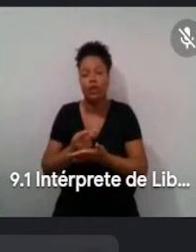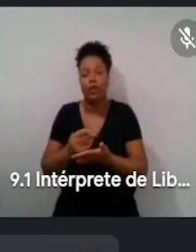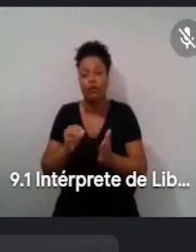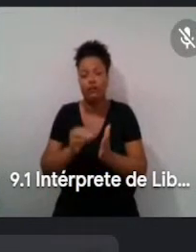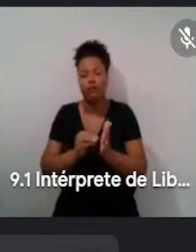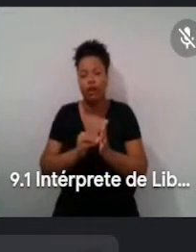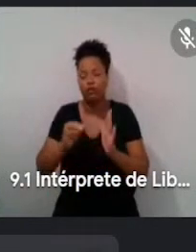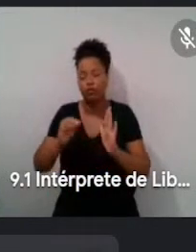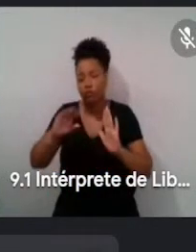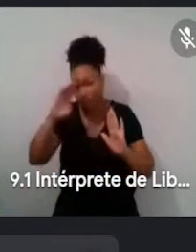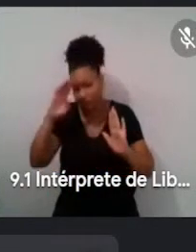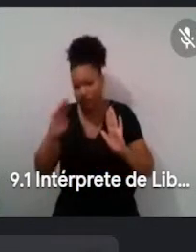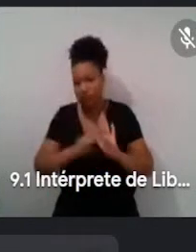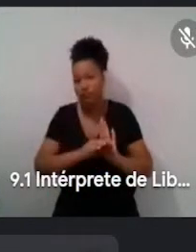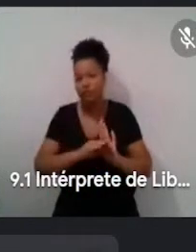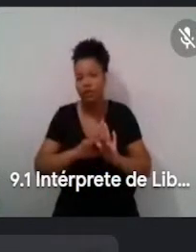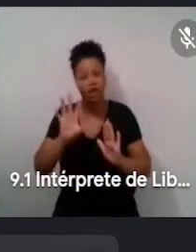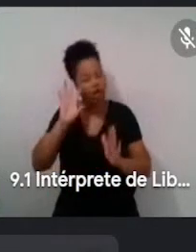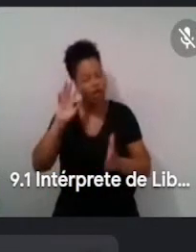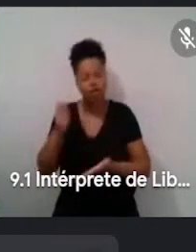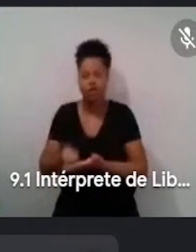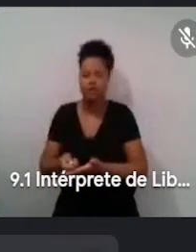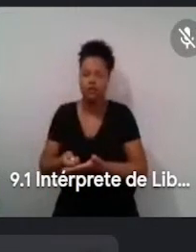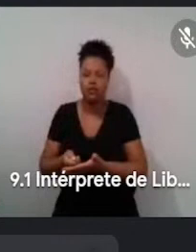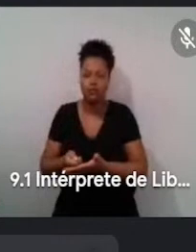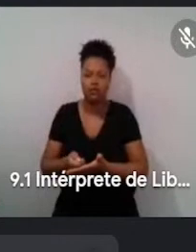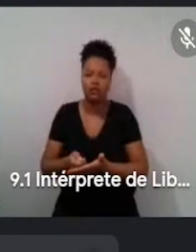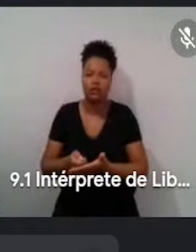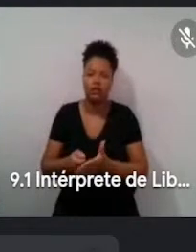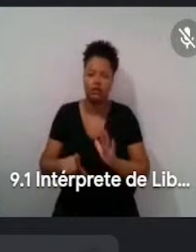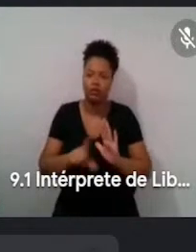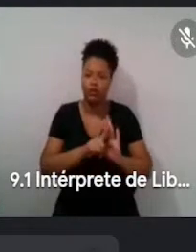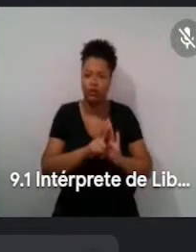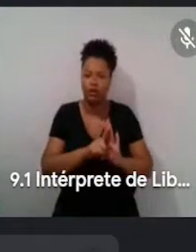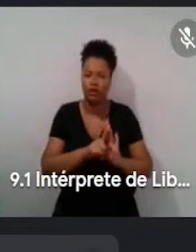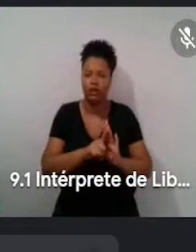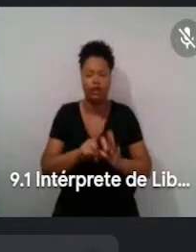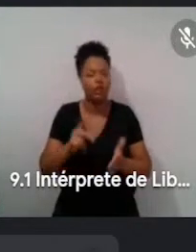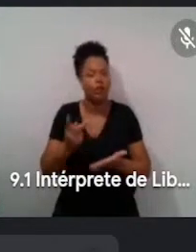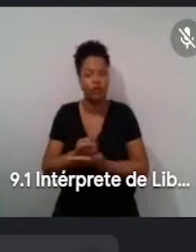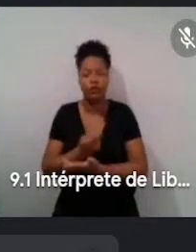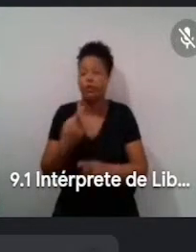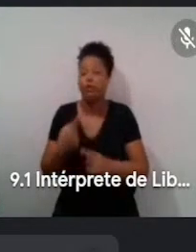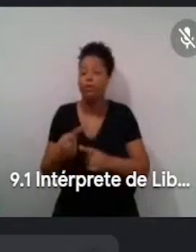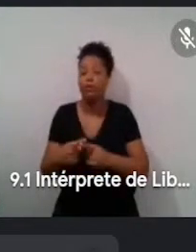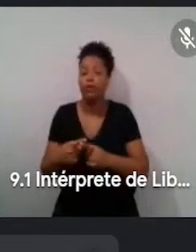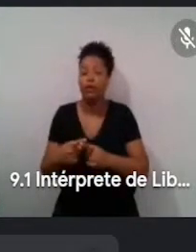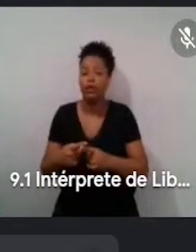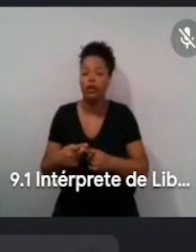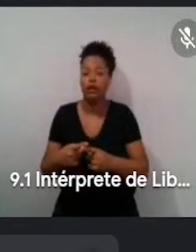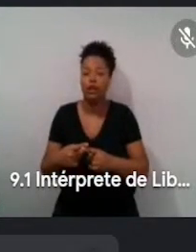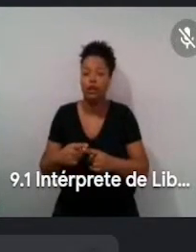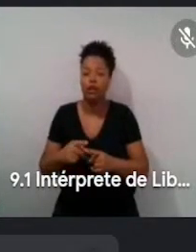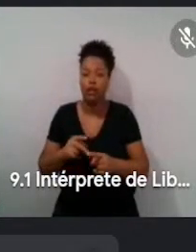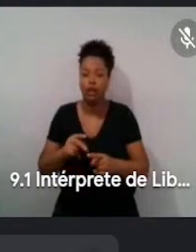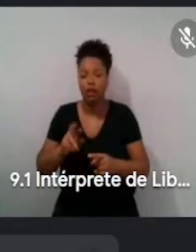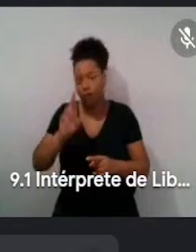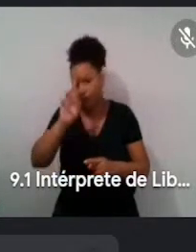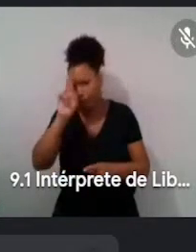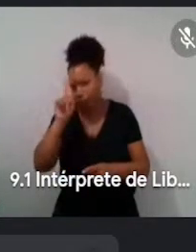decisão liminar não ocorrera, porque houve o vício na intimação em relação à Rede